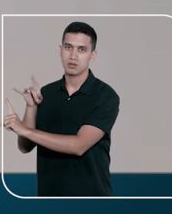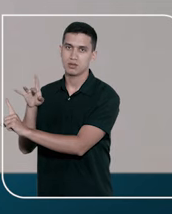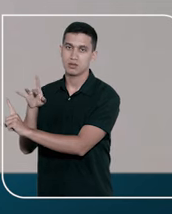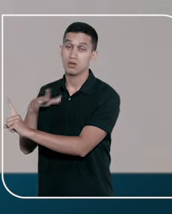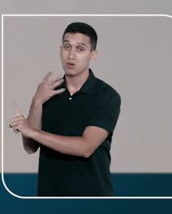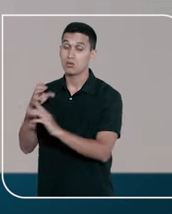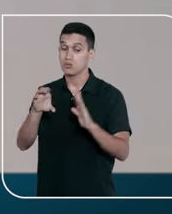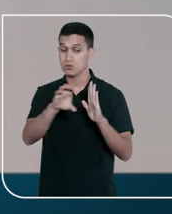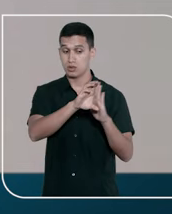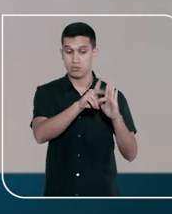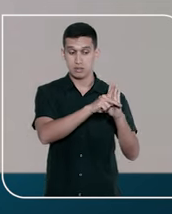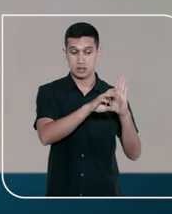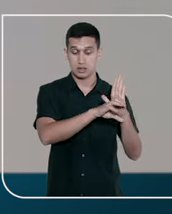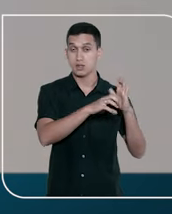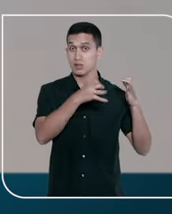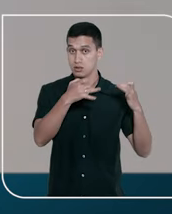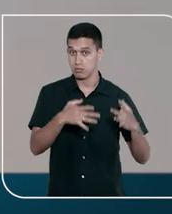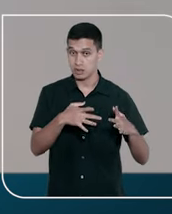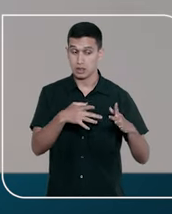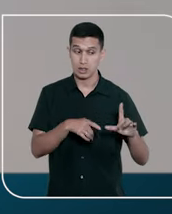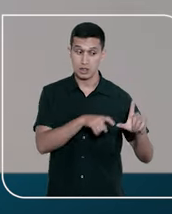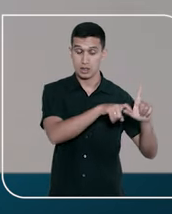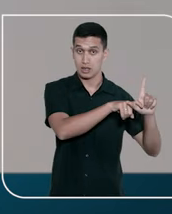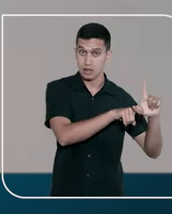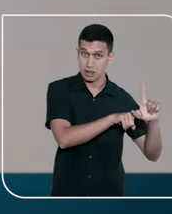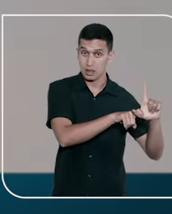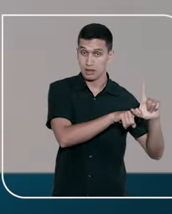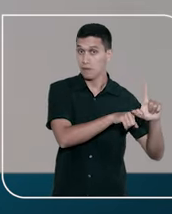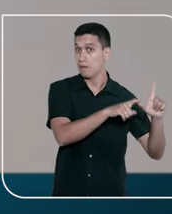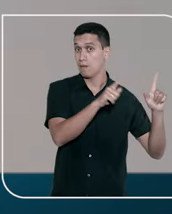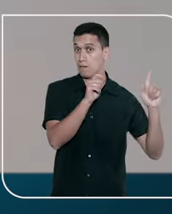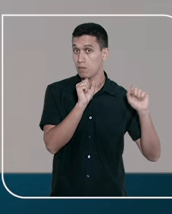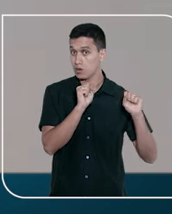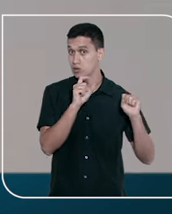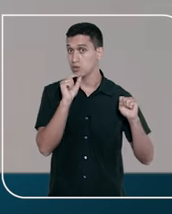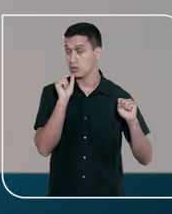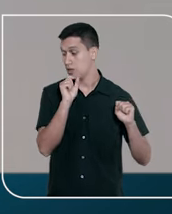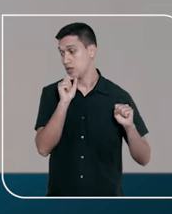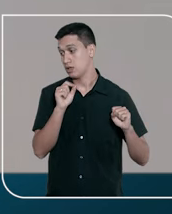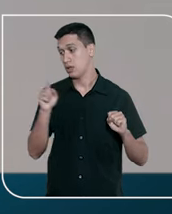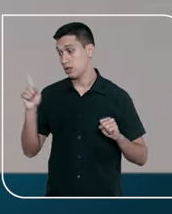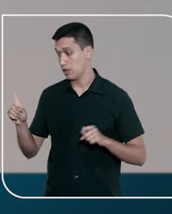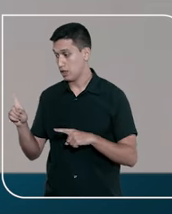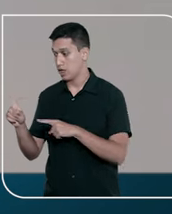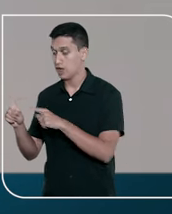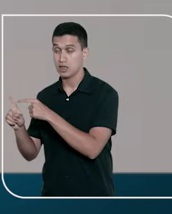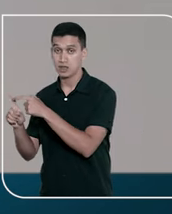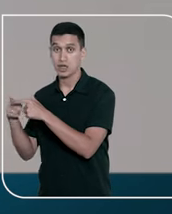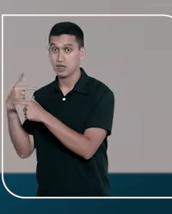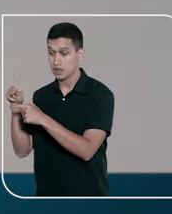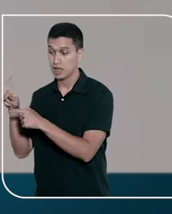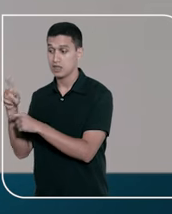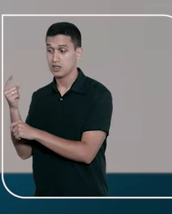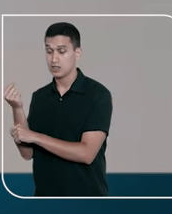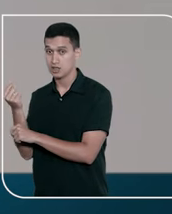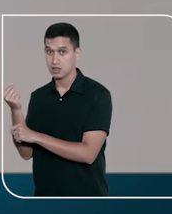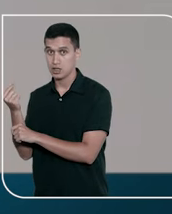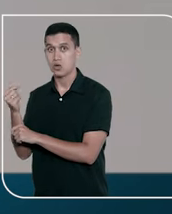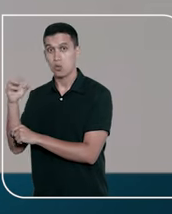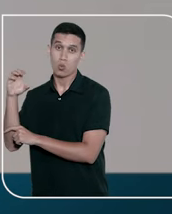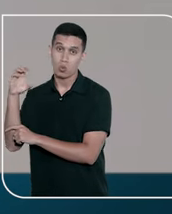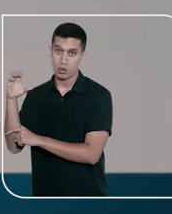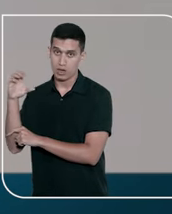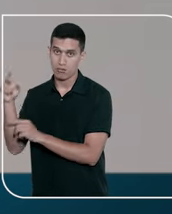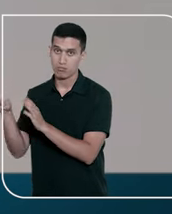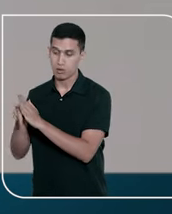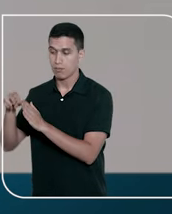prevê que o devedor pode restringir a que o credor circule o crédito, né? Então, aqui, mutatis mutandis é exatamente a mesma coisa.